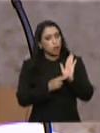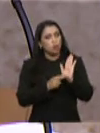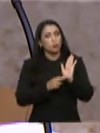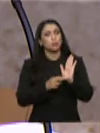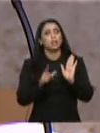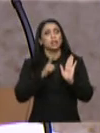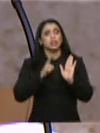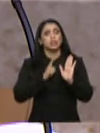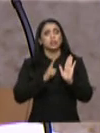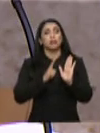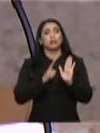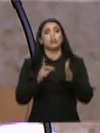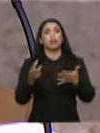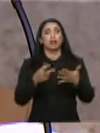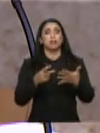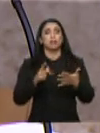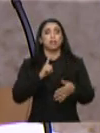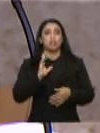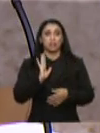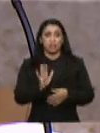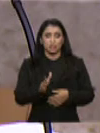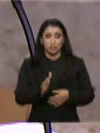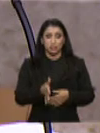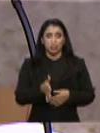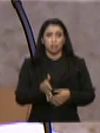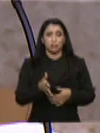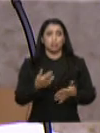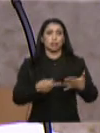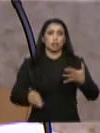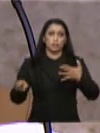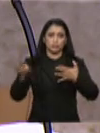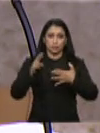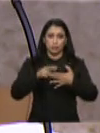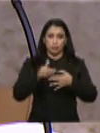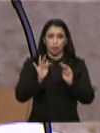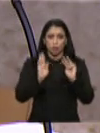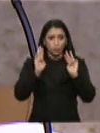à coisa julgada formada em momento antecedente?